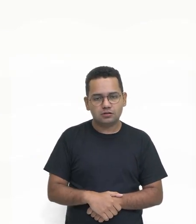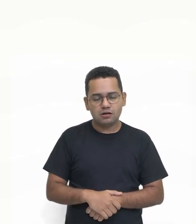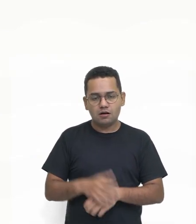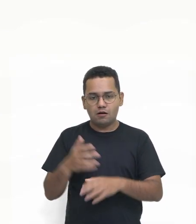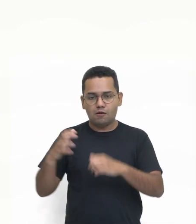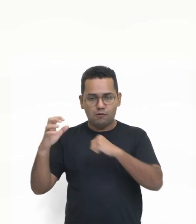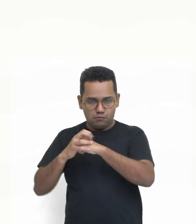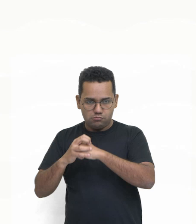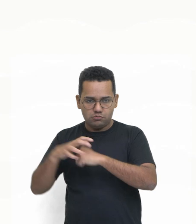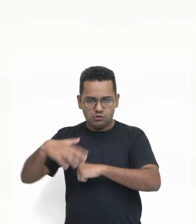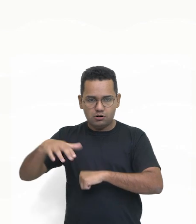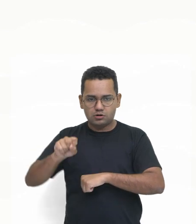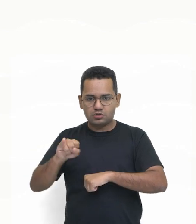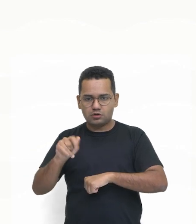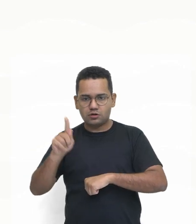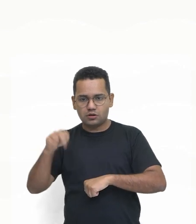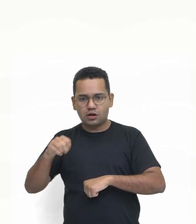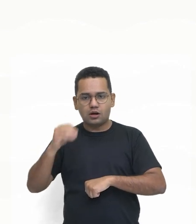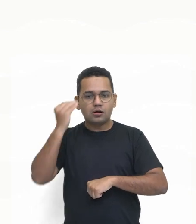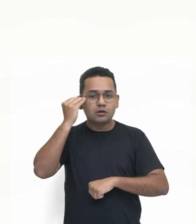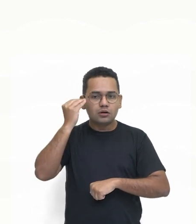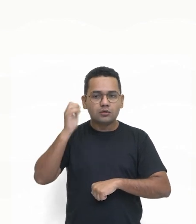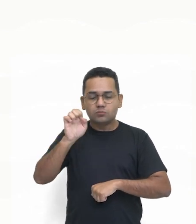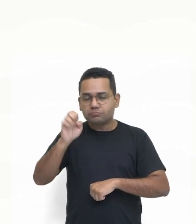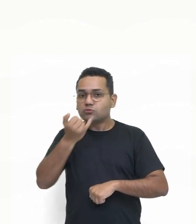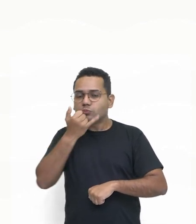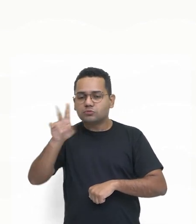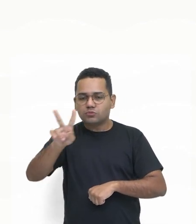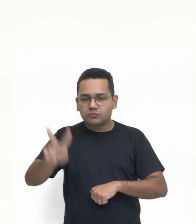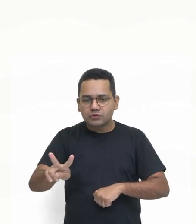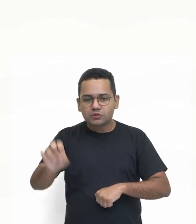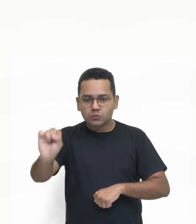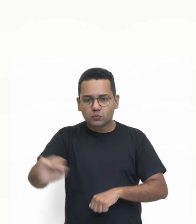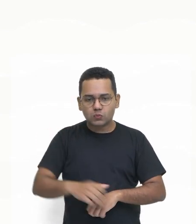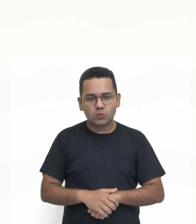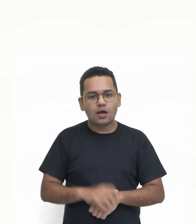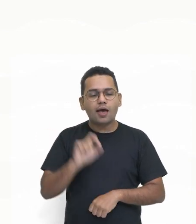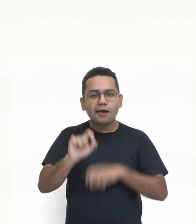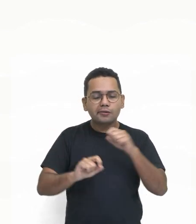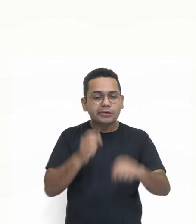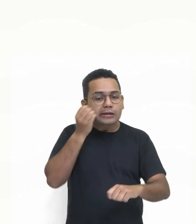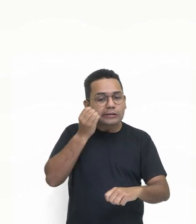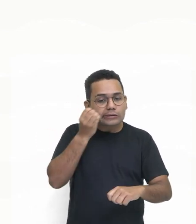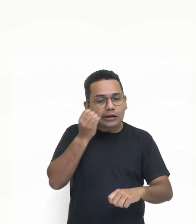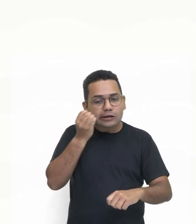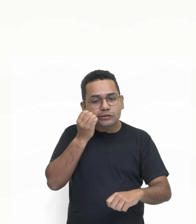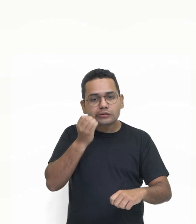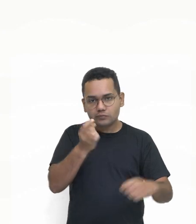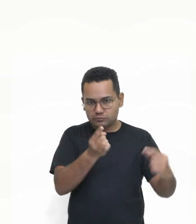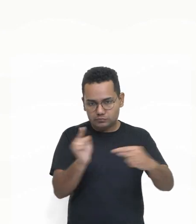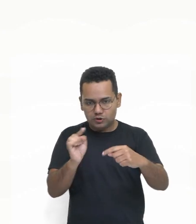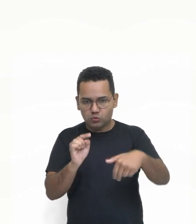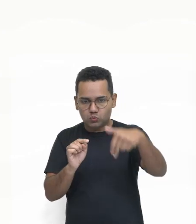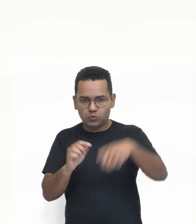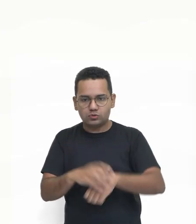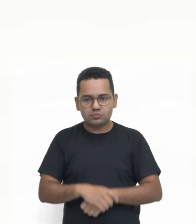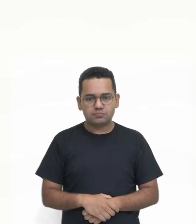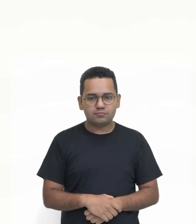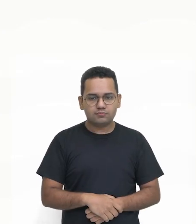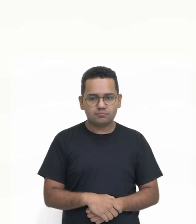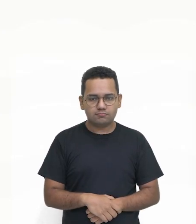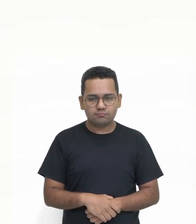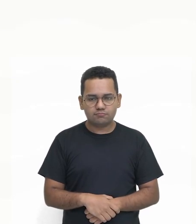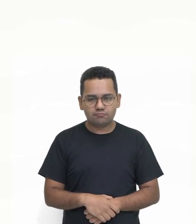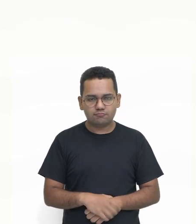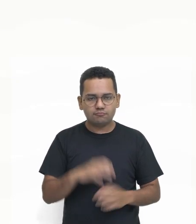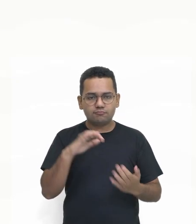do Vietnã do Sul, a ofensiva final do Vietnã do Norte, e Saigon é capturada. E